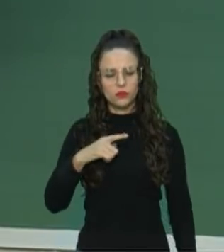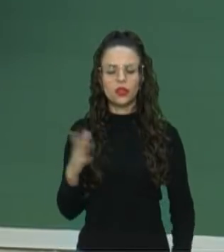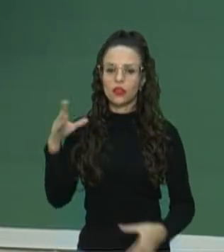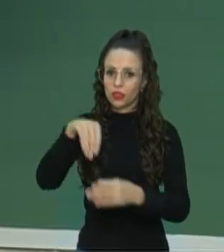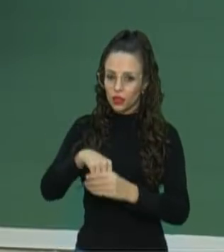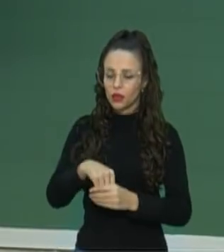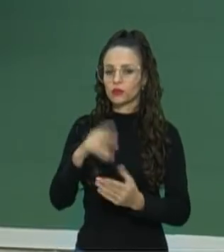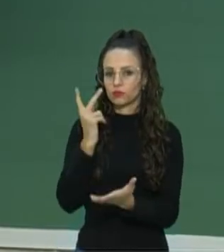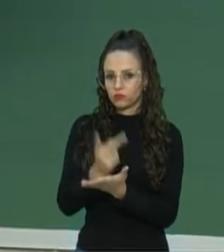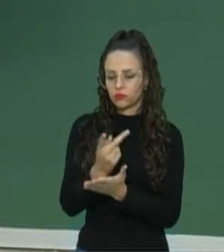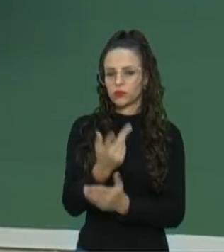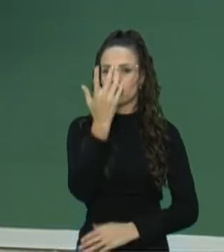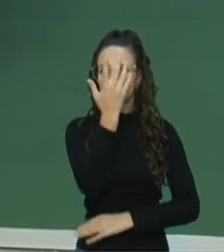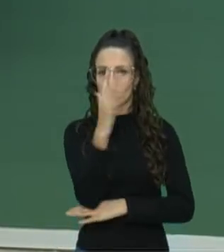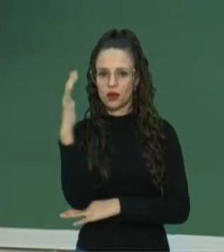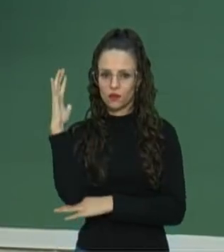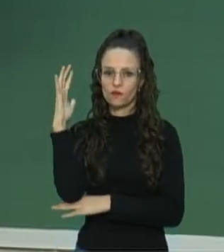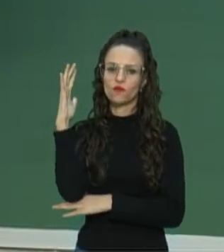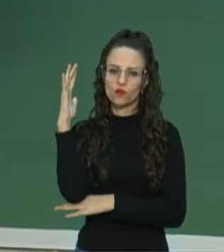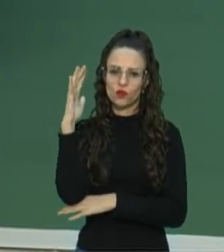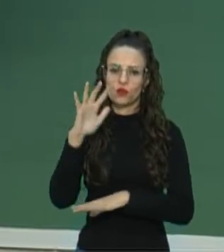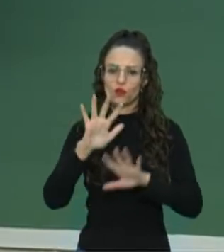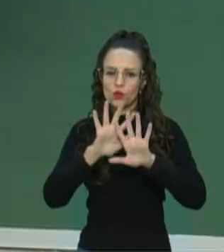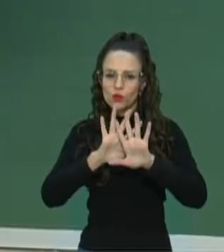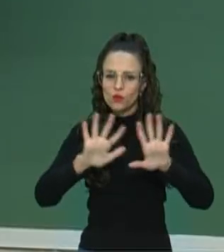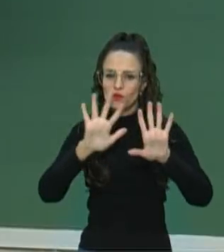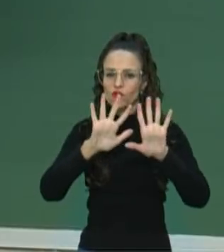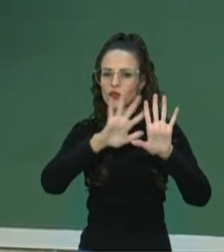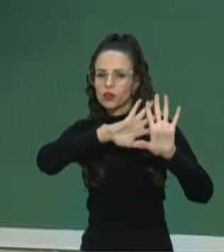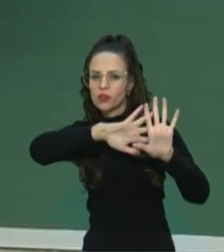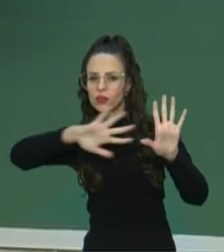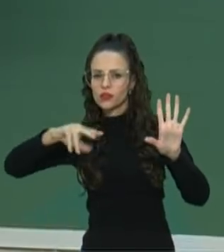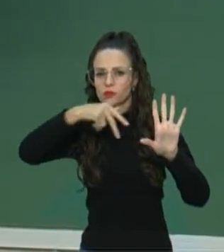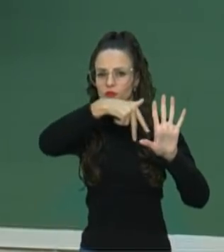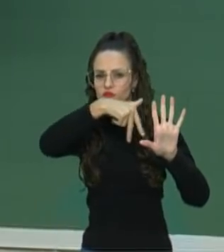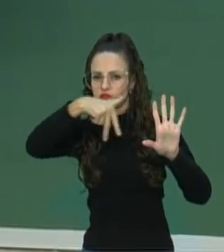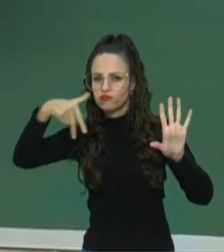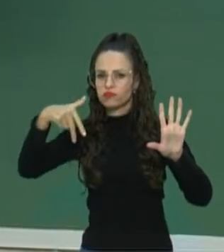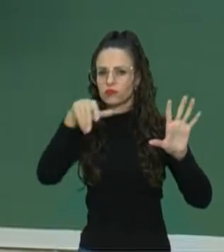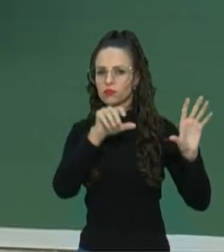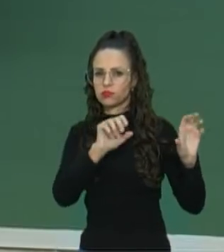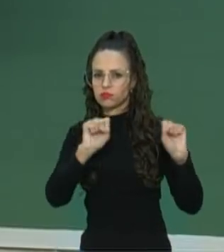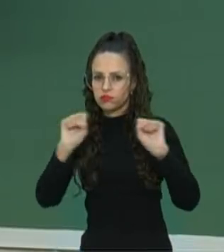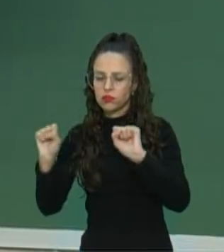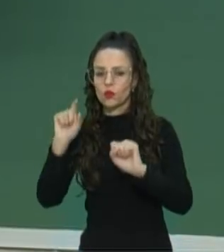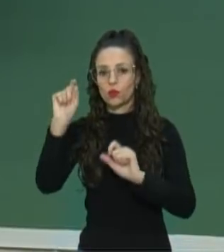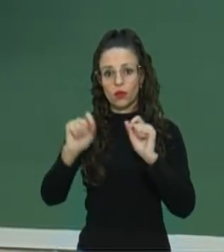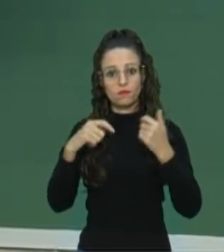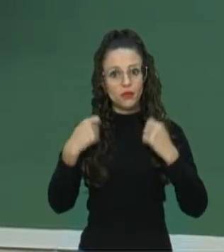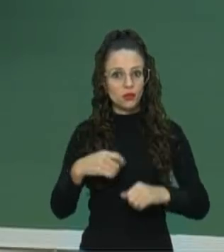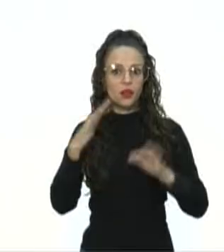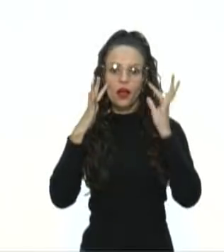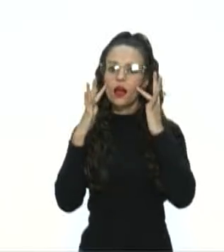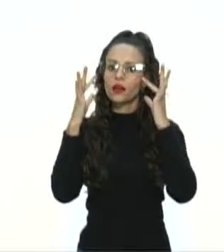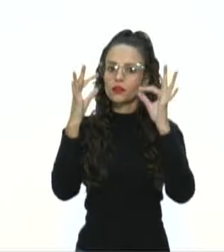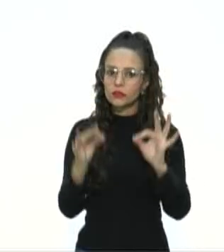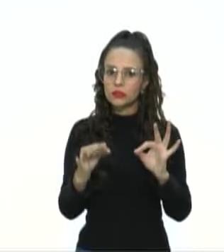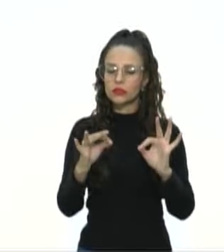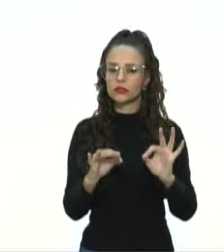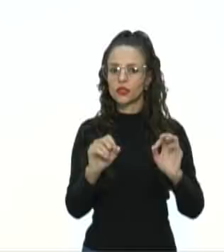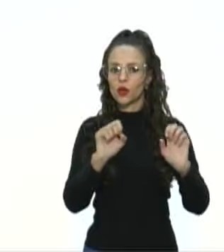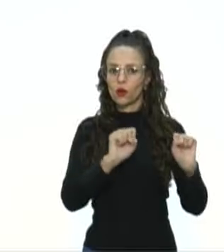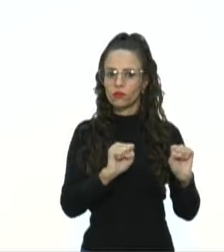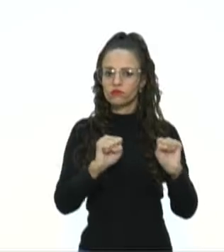da prática do arvorismo também. Então, uma coisa é fato, né, dentro do arvorismo é concentrar-se e dar cada passo